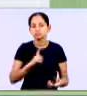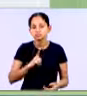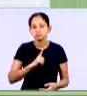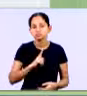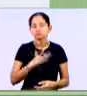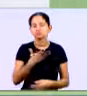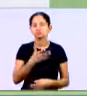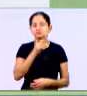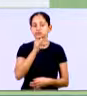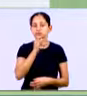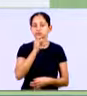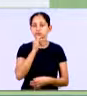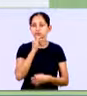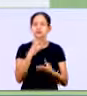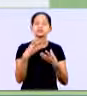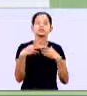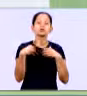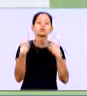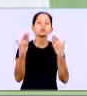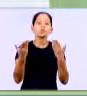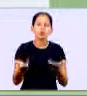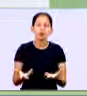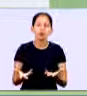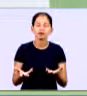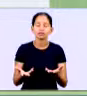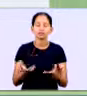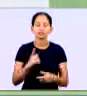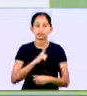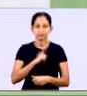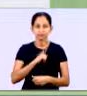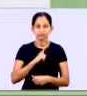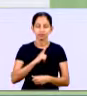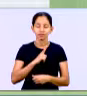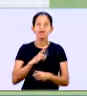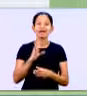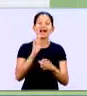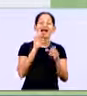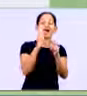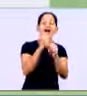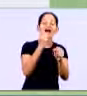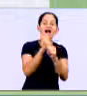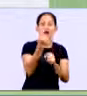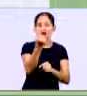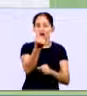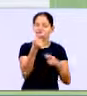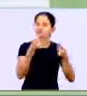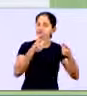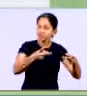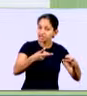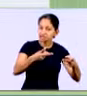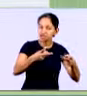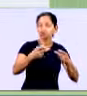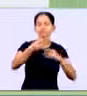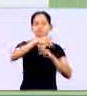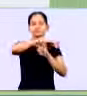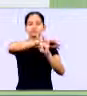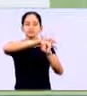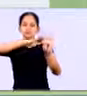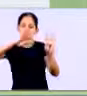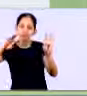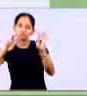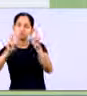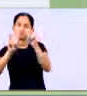exigida em caixas, né? Nós teríamos aqui no primeiro trimestre, no segundo trimestre, no